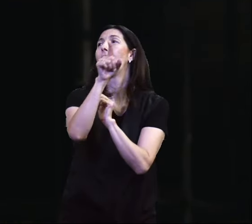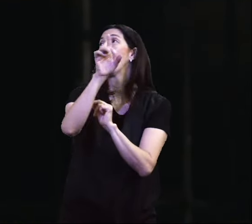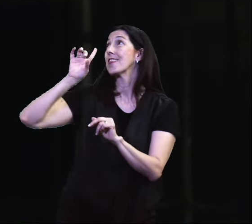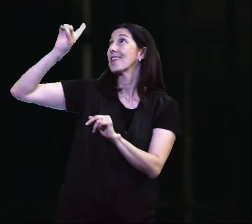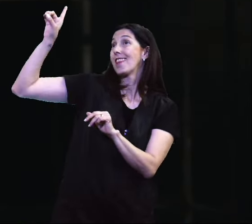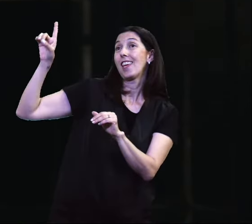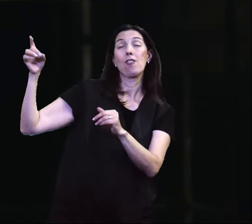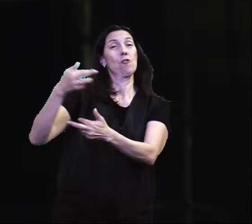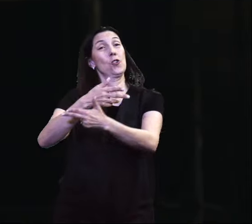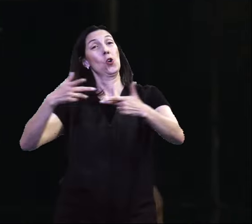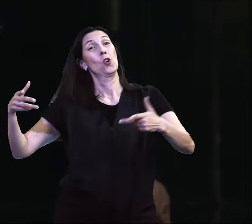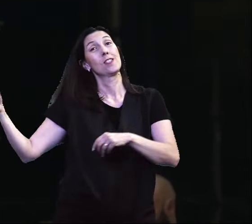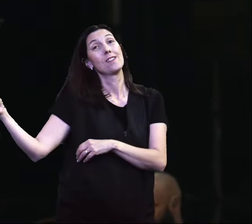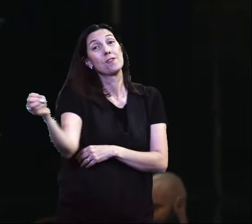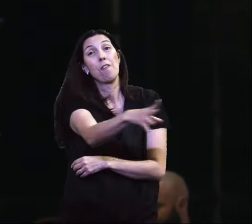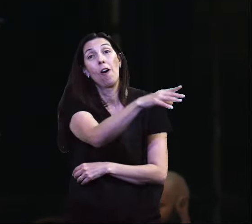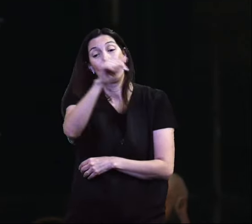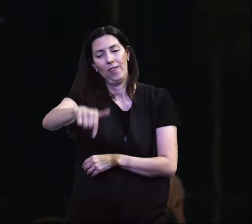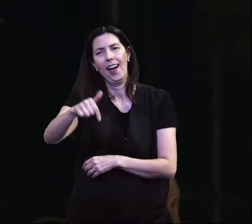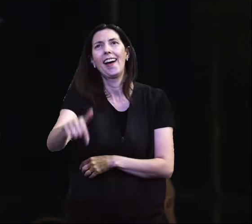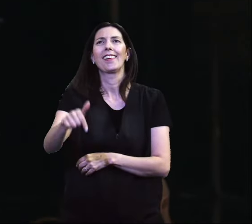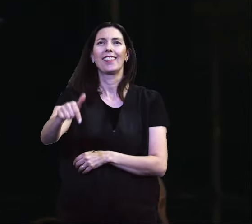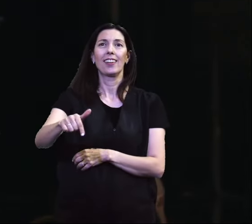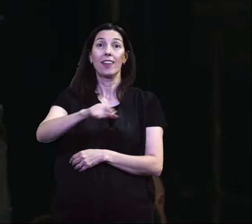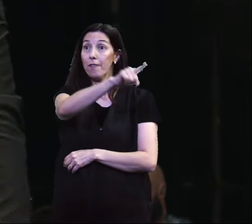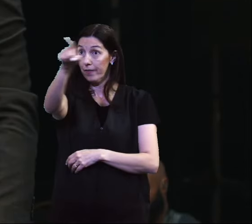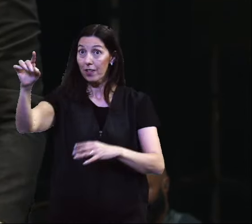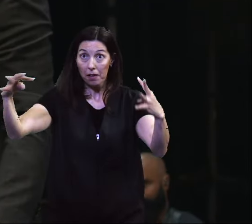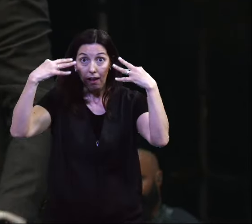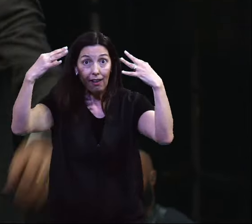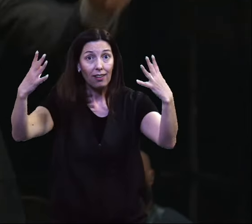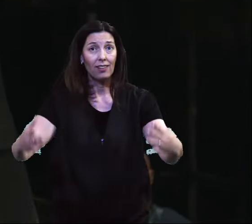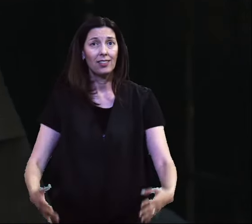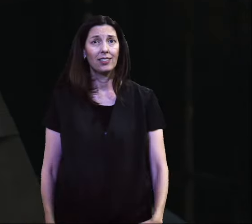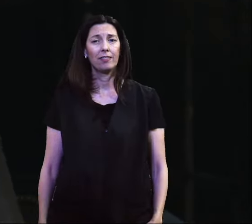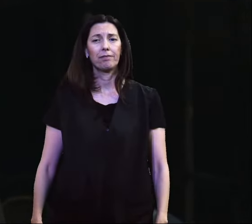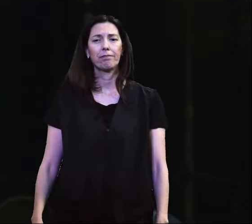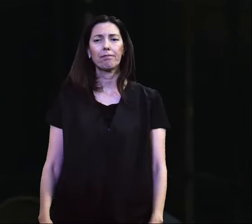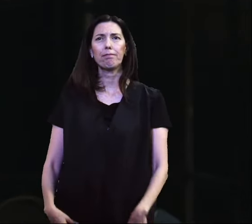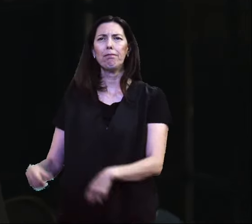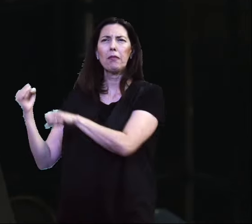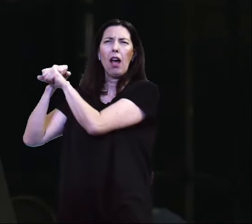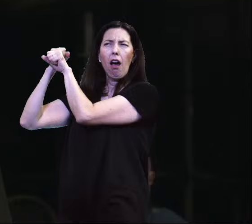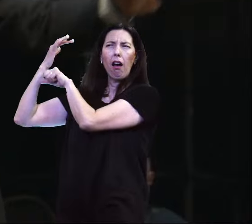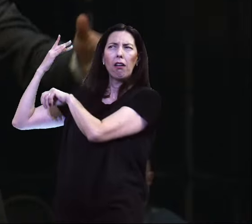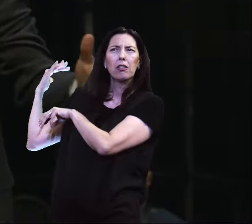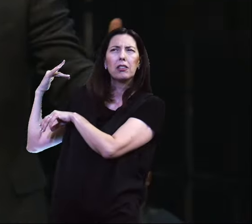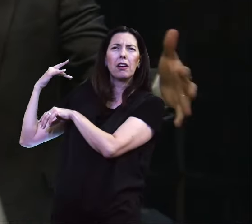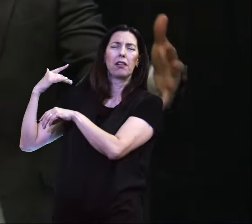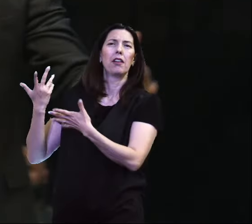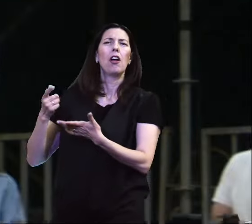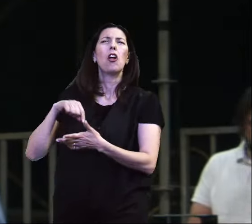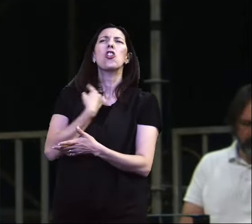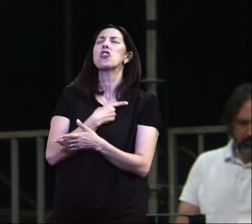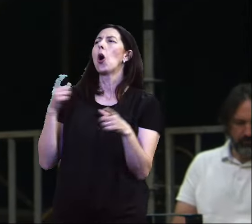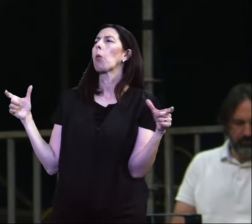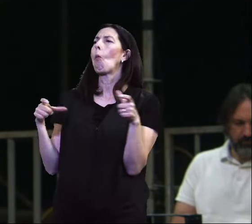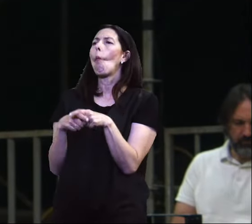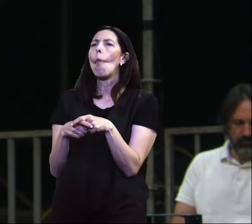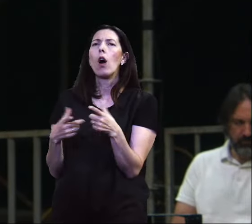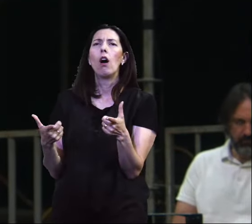por fazer nessa terra. Ei, preste atenção. Alguns anos atrás, nós éramos tão